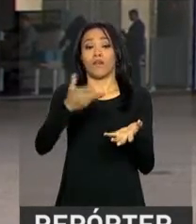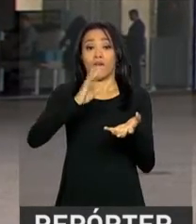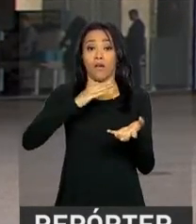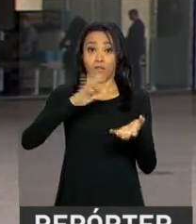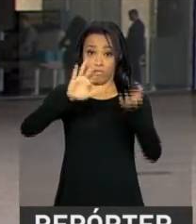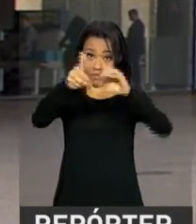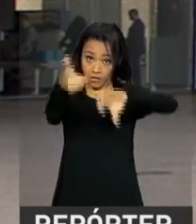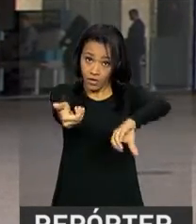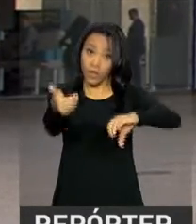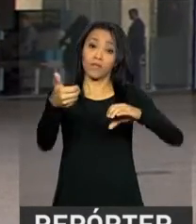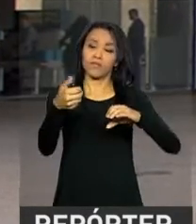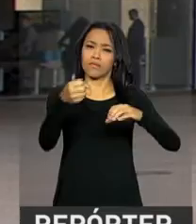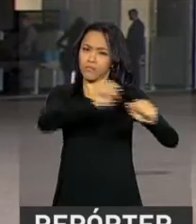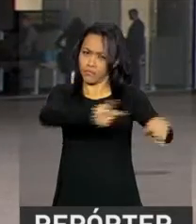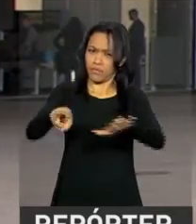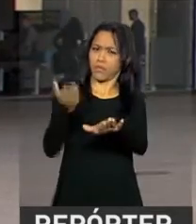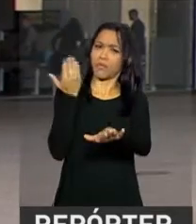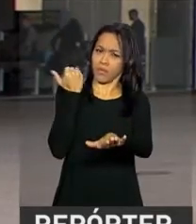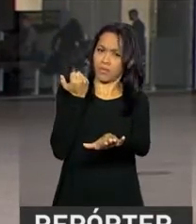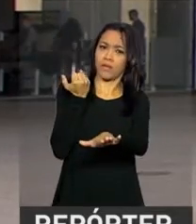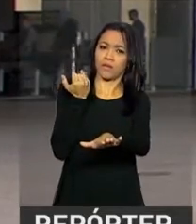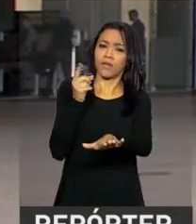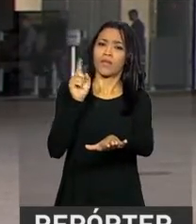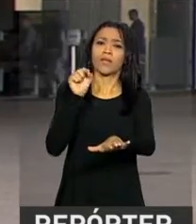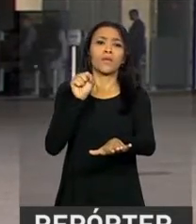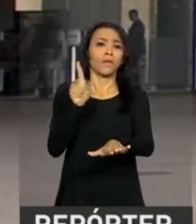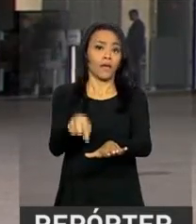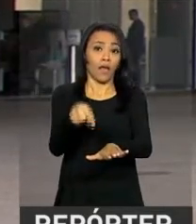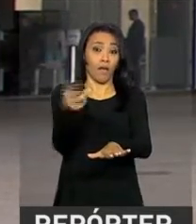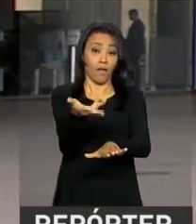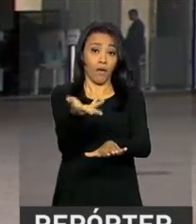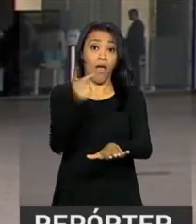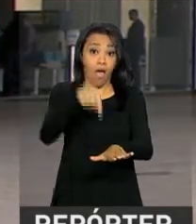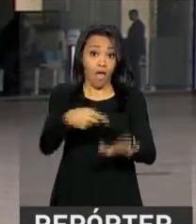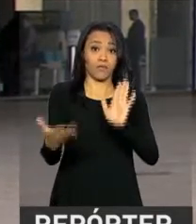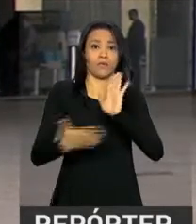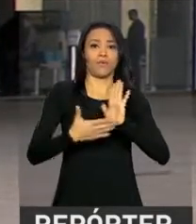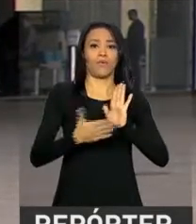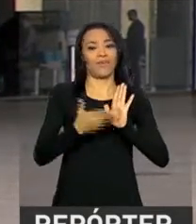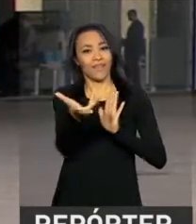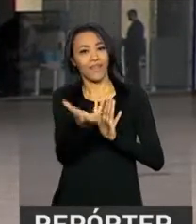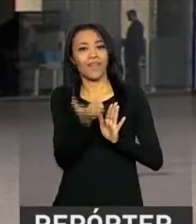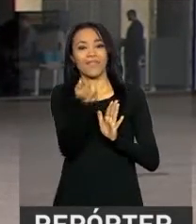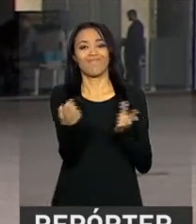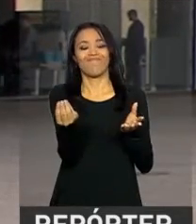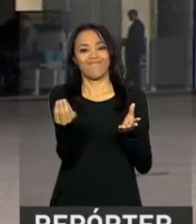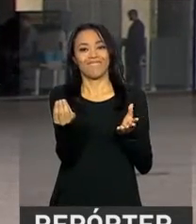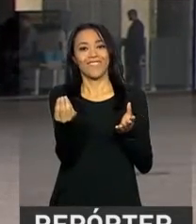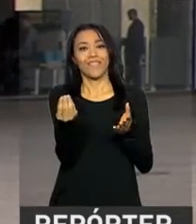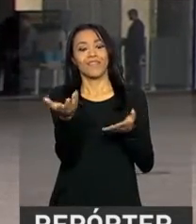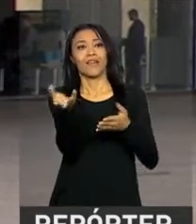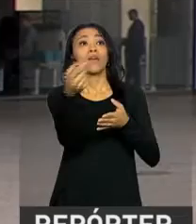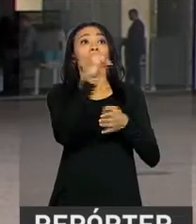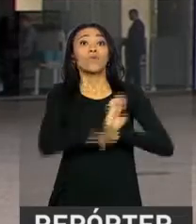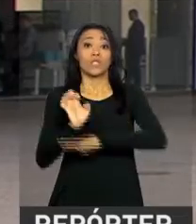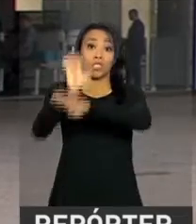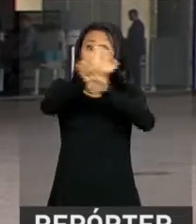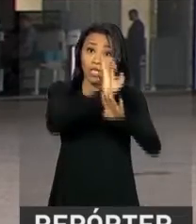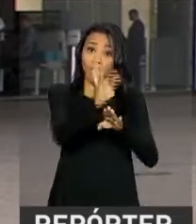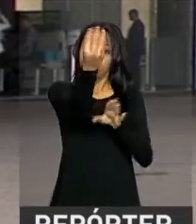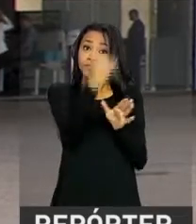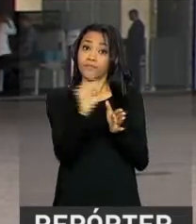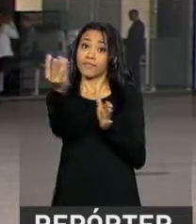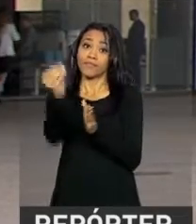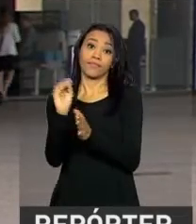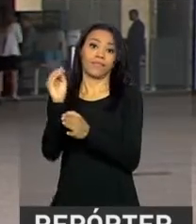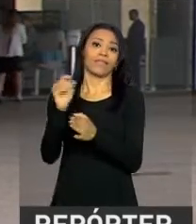Congresso Nacional na semana passada e que, inclusive, agora essa proposta quer incluir aí os estados nessa proposta de